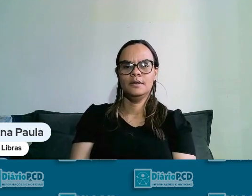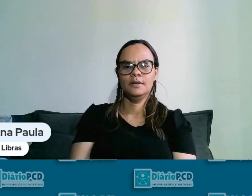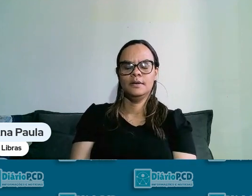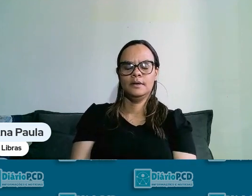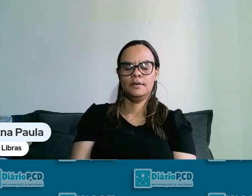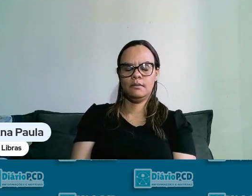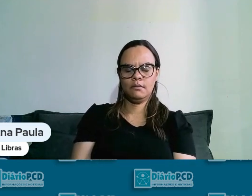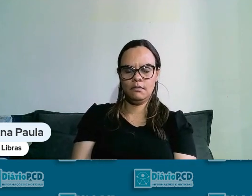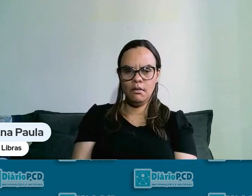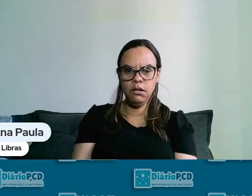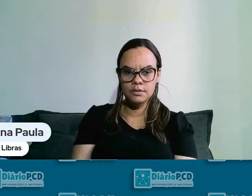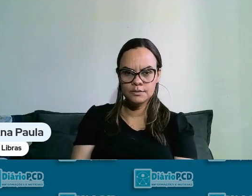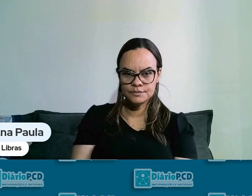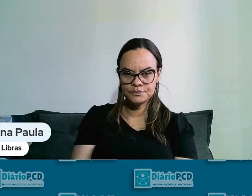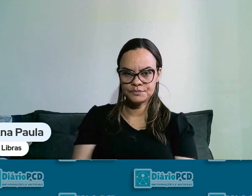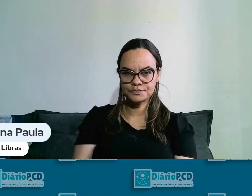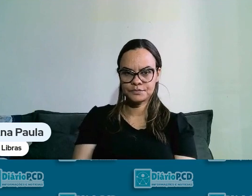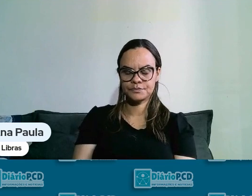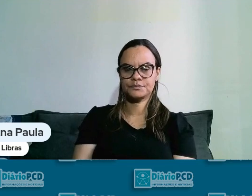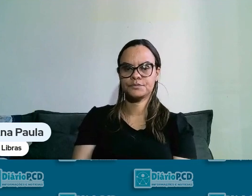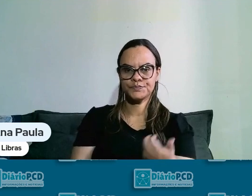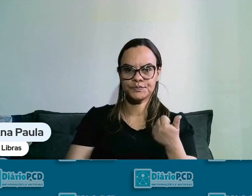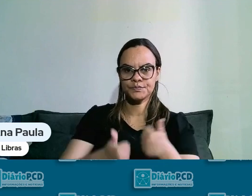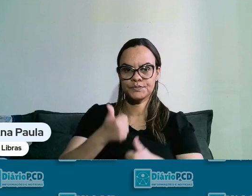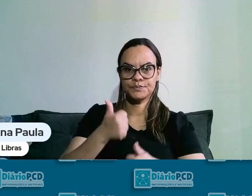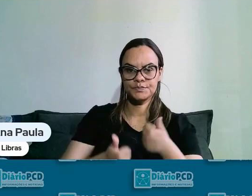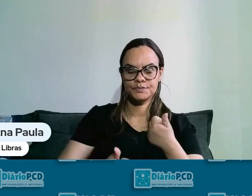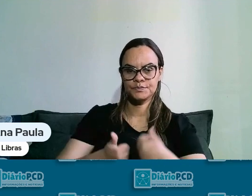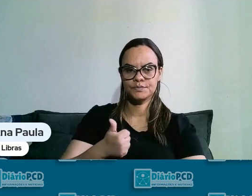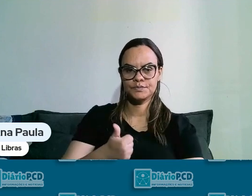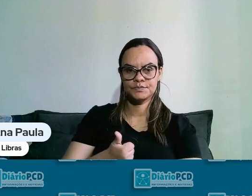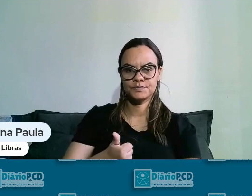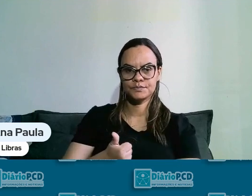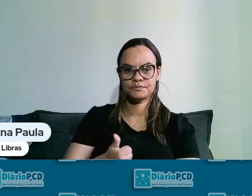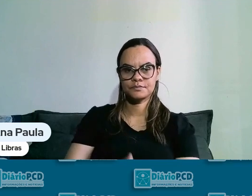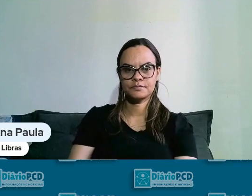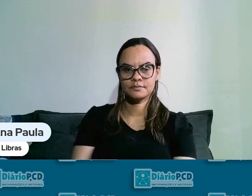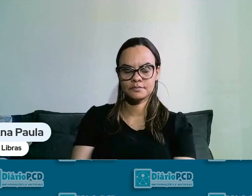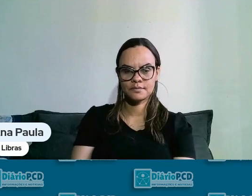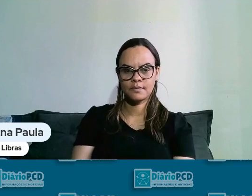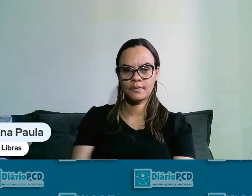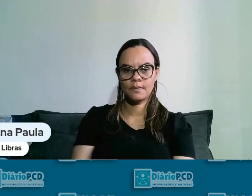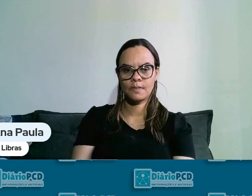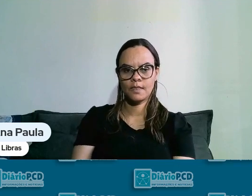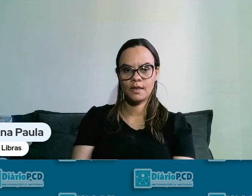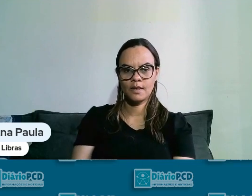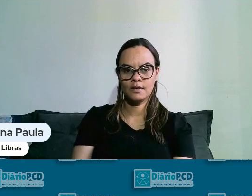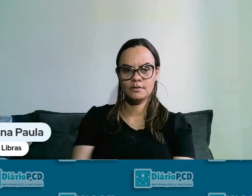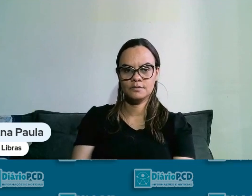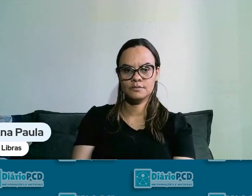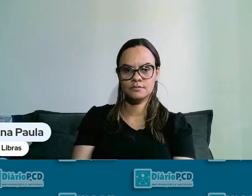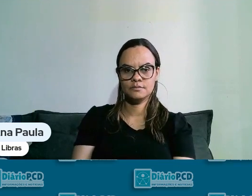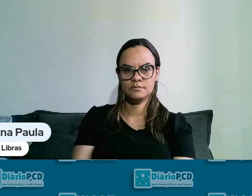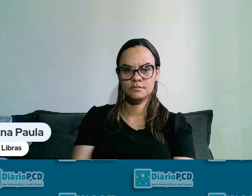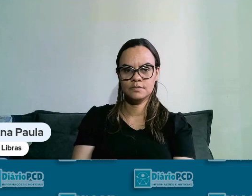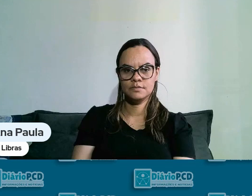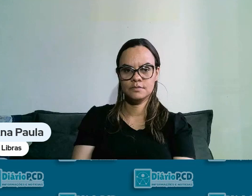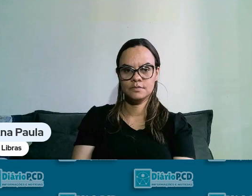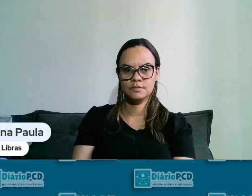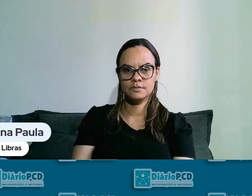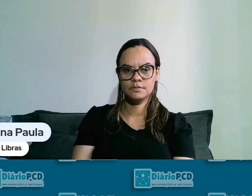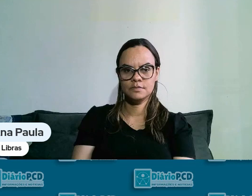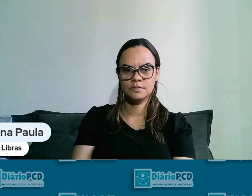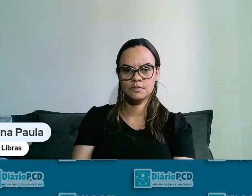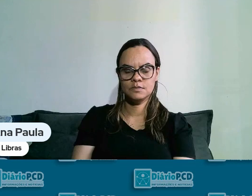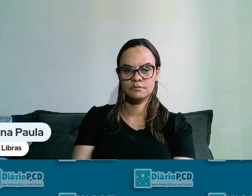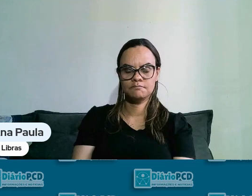na transmissão do esporte. O Fausto fez um comunicado de que ele teve